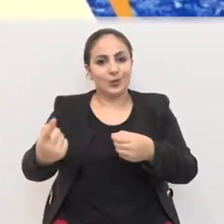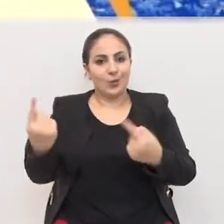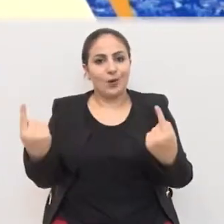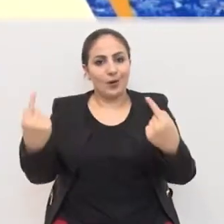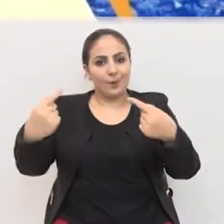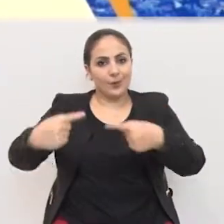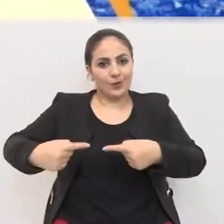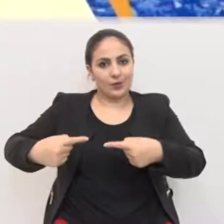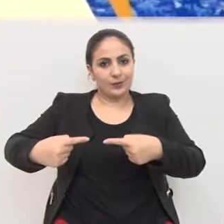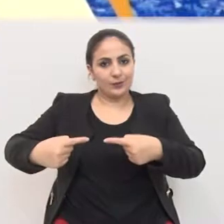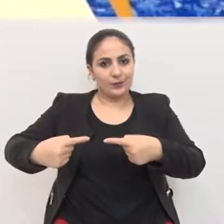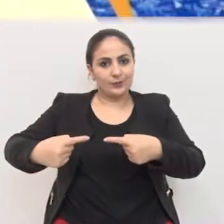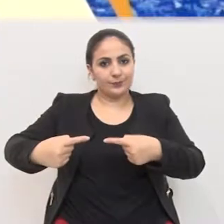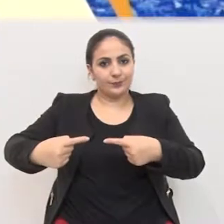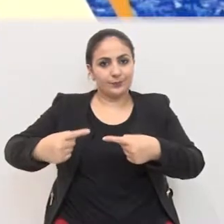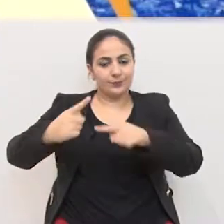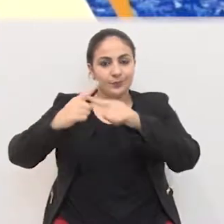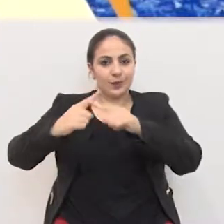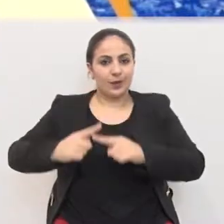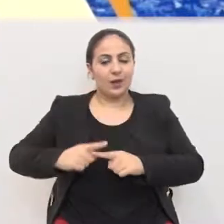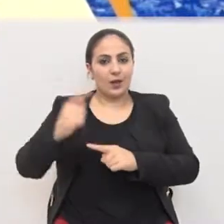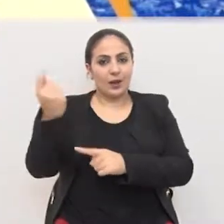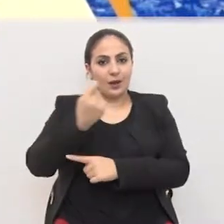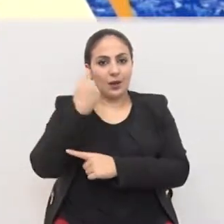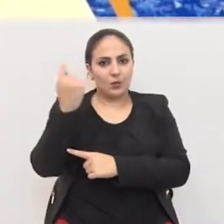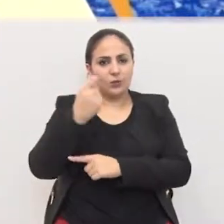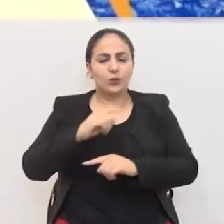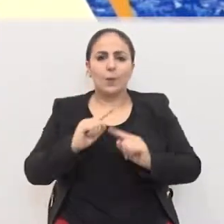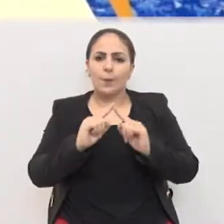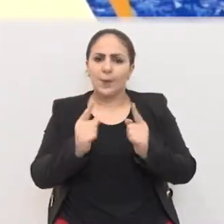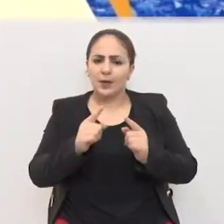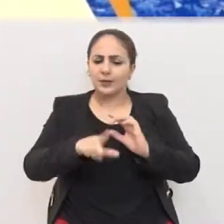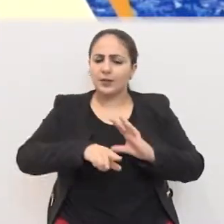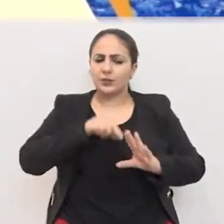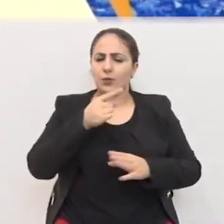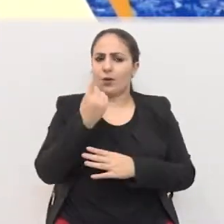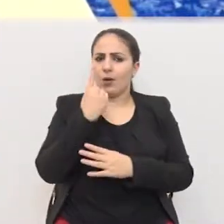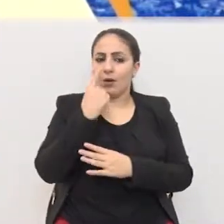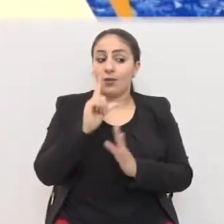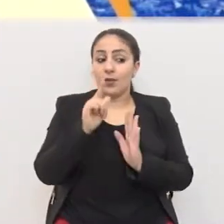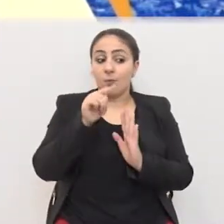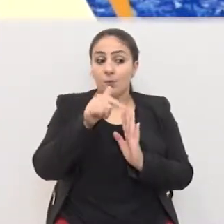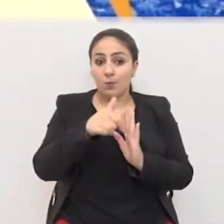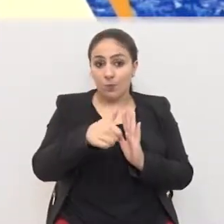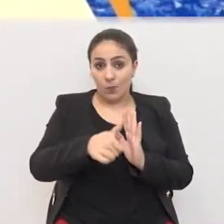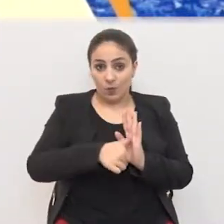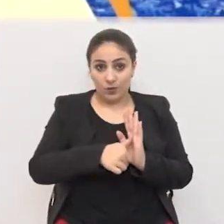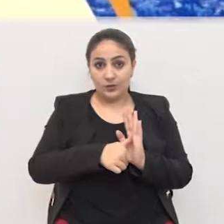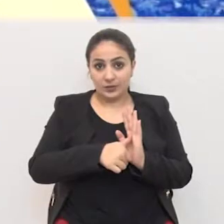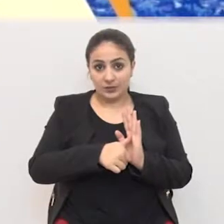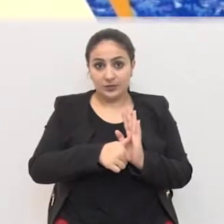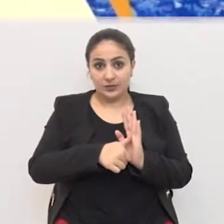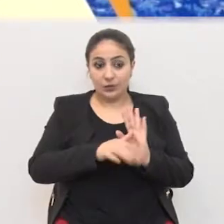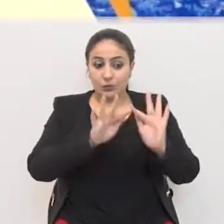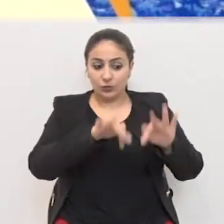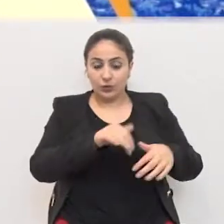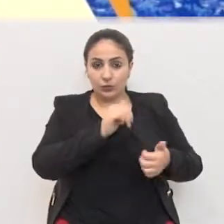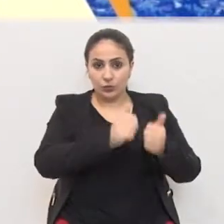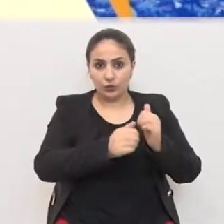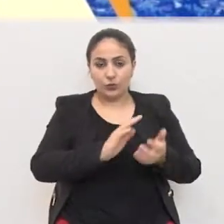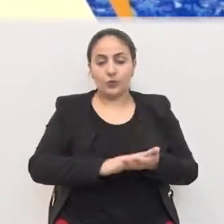de Futsal. Só que a decisão aconteceu fora das quadras, após julgamento do Tribunal de